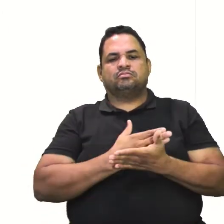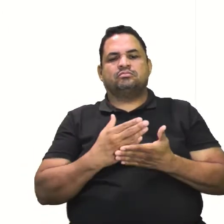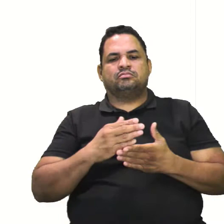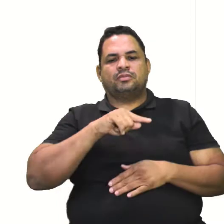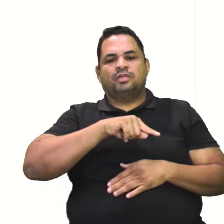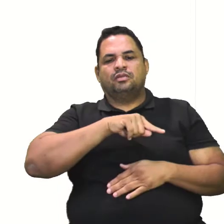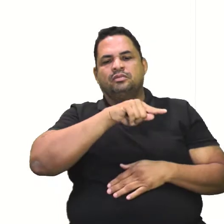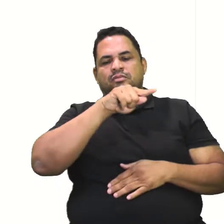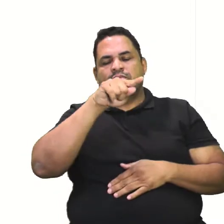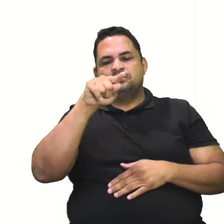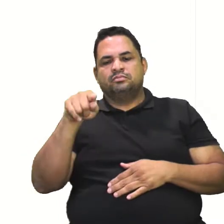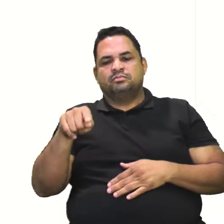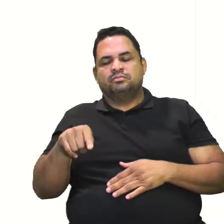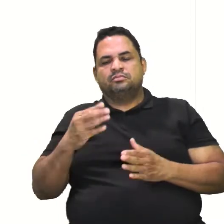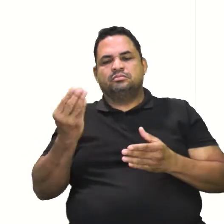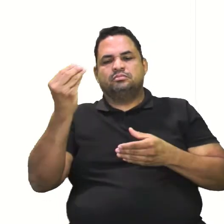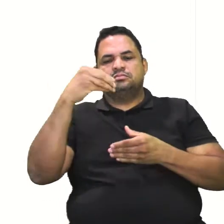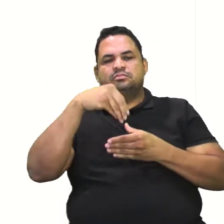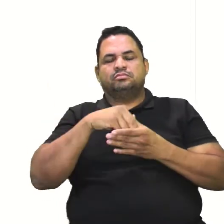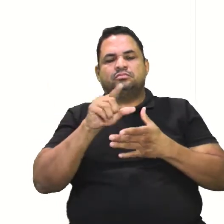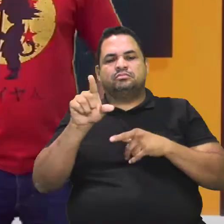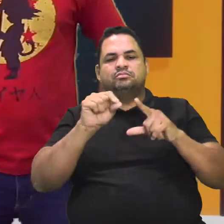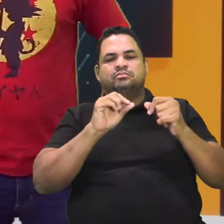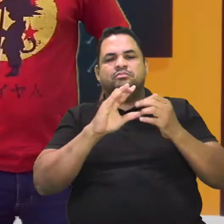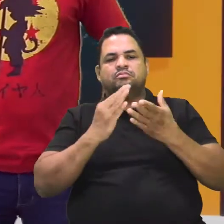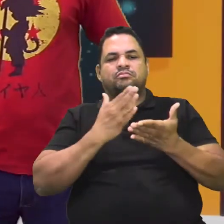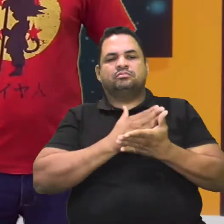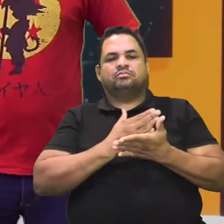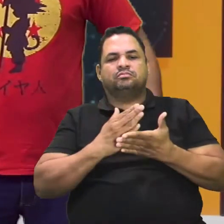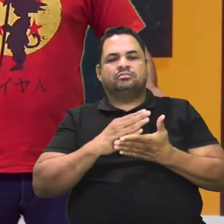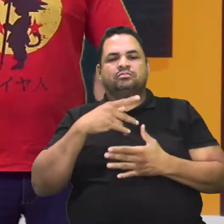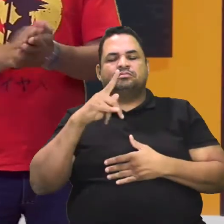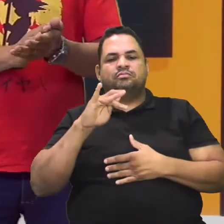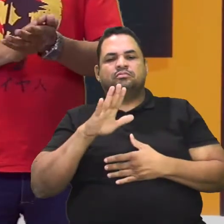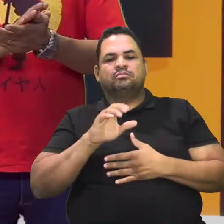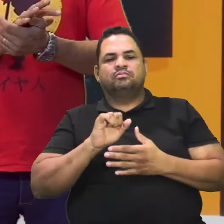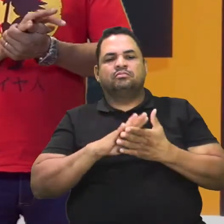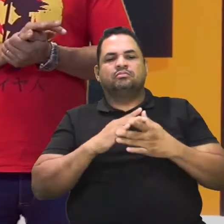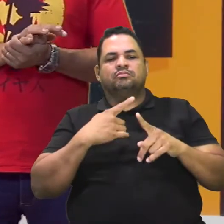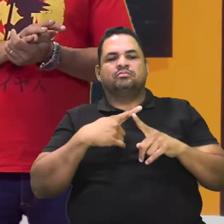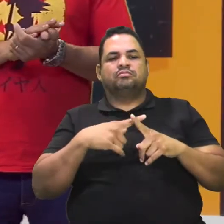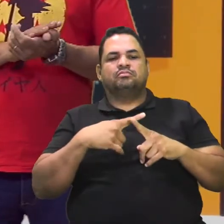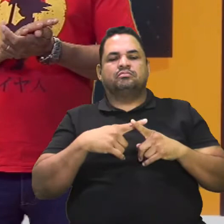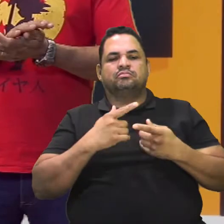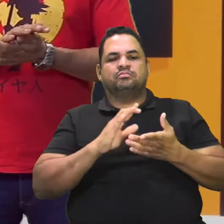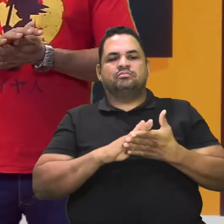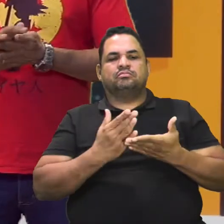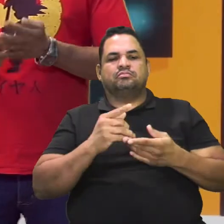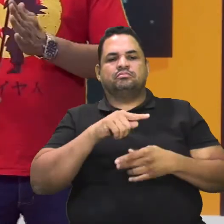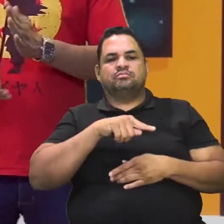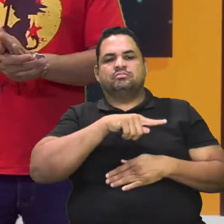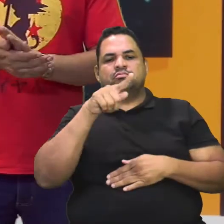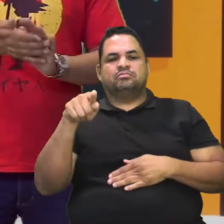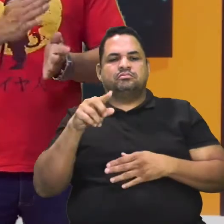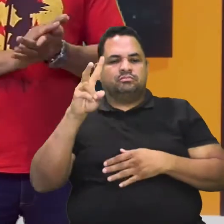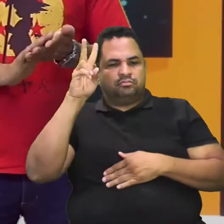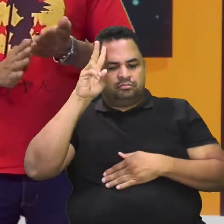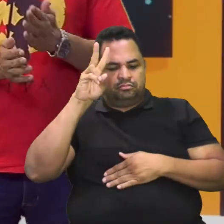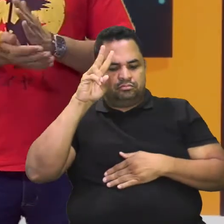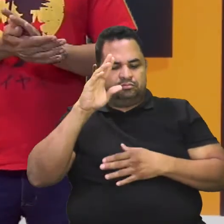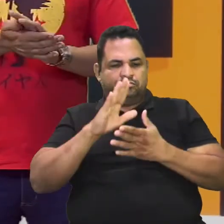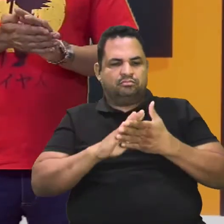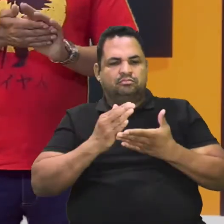falando de parábola, né? Dentro delas a gente escolheu começar com a parábola, por quê? Porque a parábola nós vamos estar no processo de rever